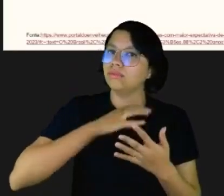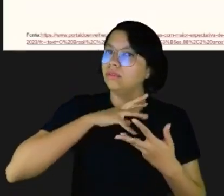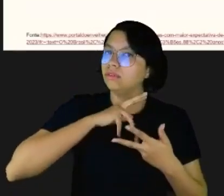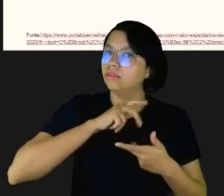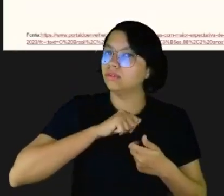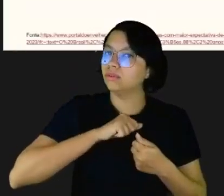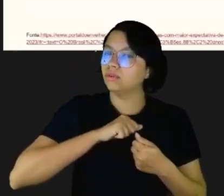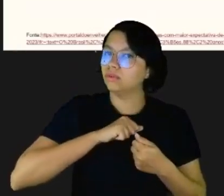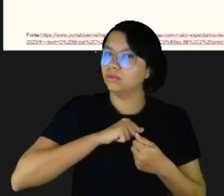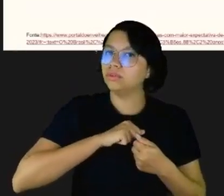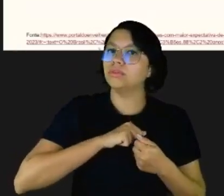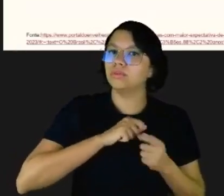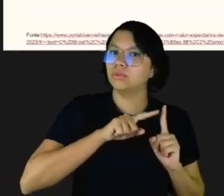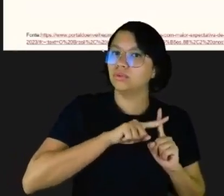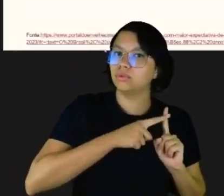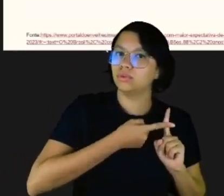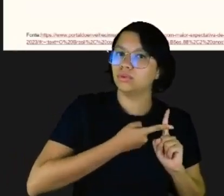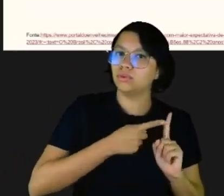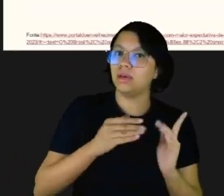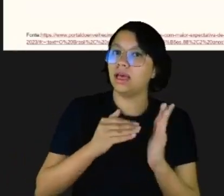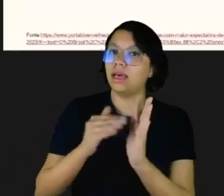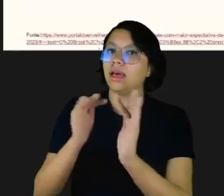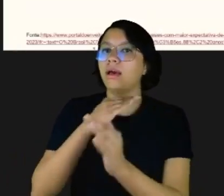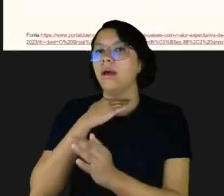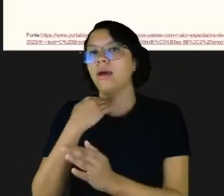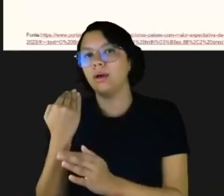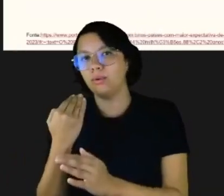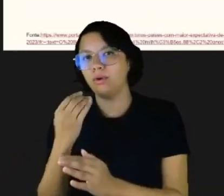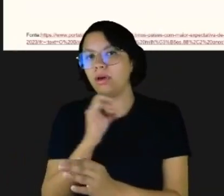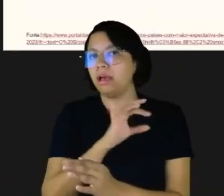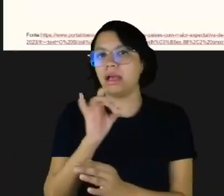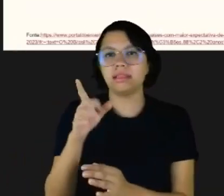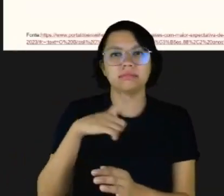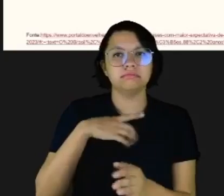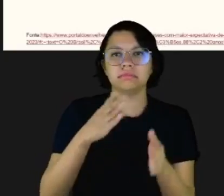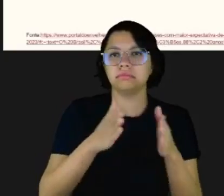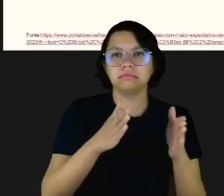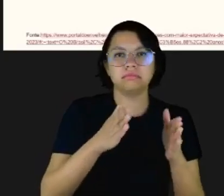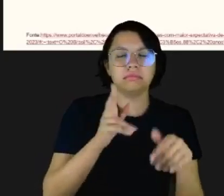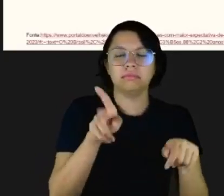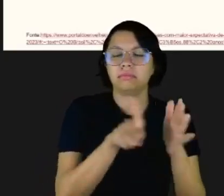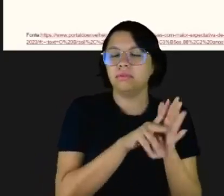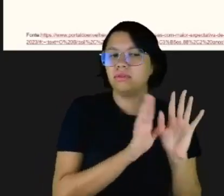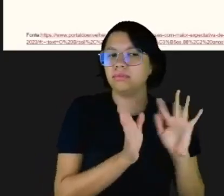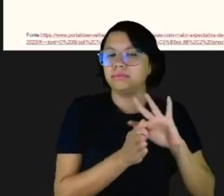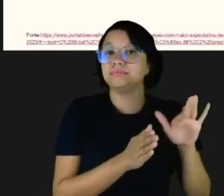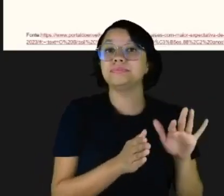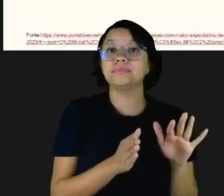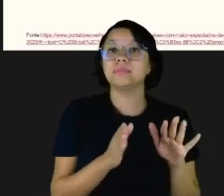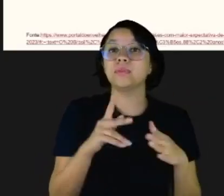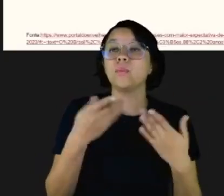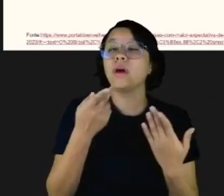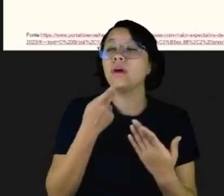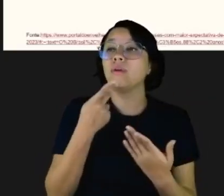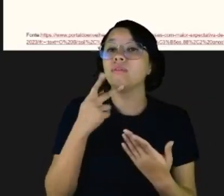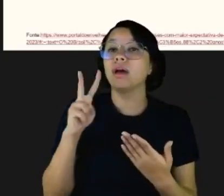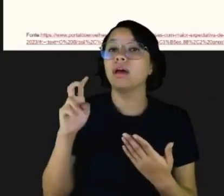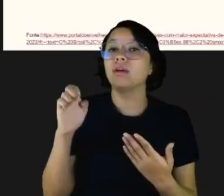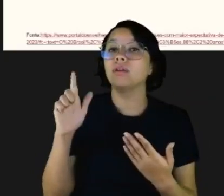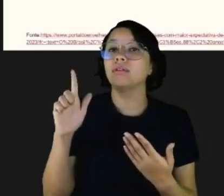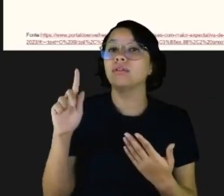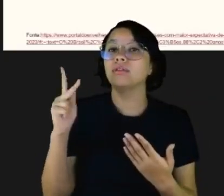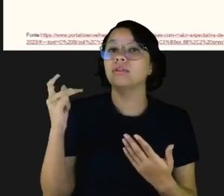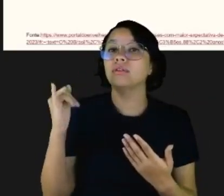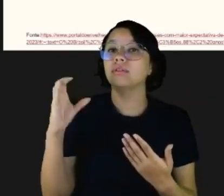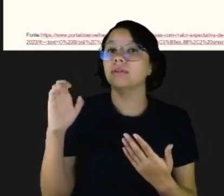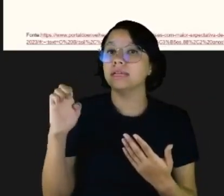desde a concepção até a morte, e cada um vai ter o seu tempo. Agora, quando eu digo velhice, aí sim eu